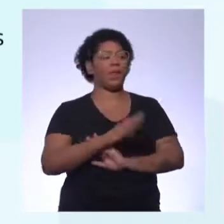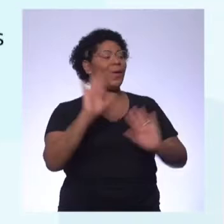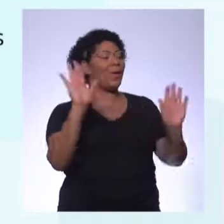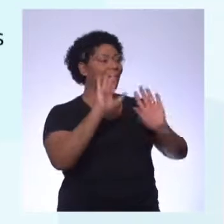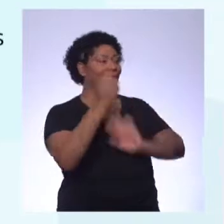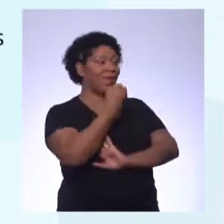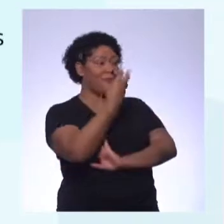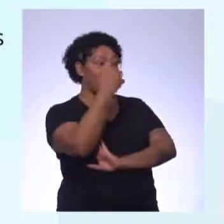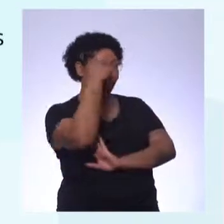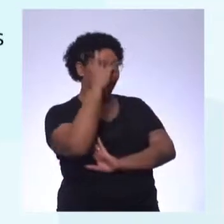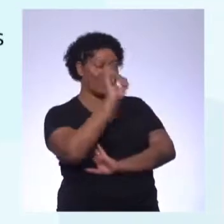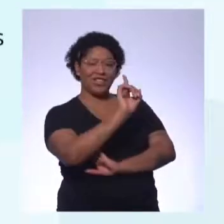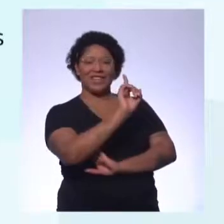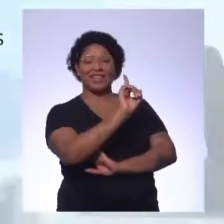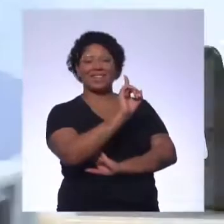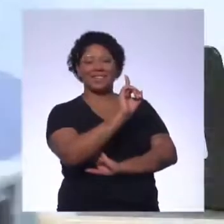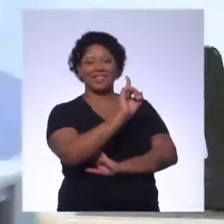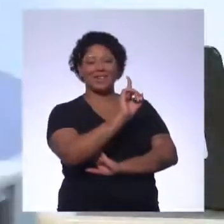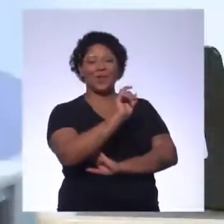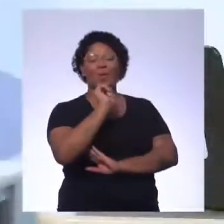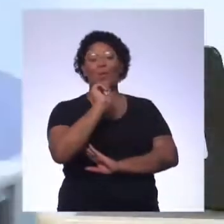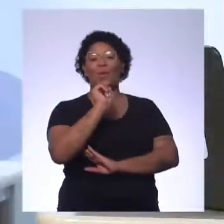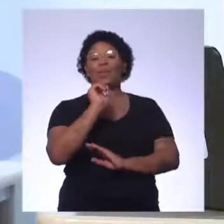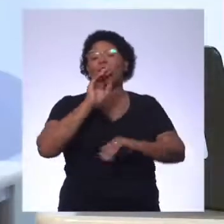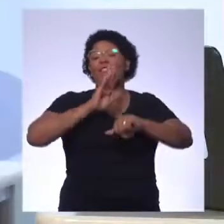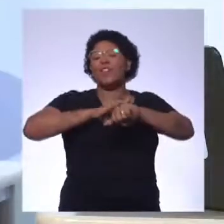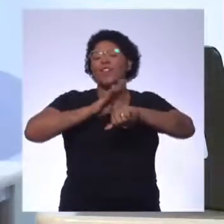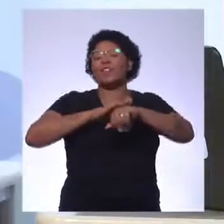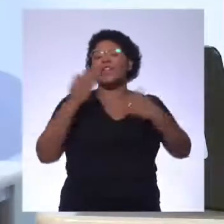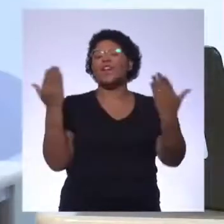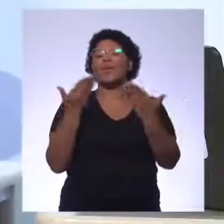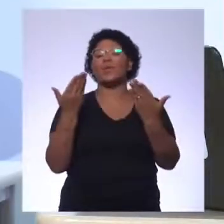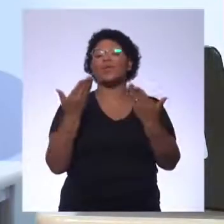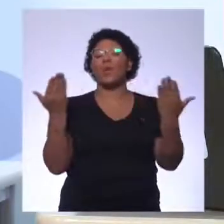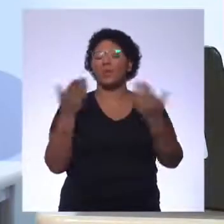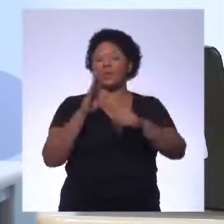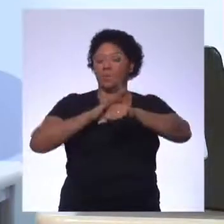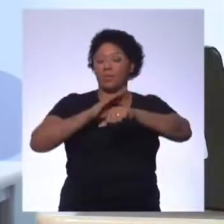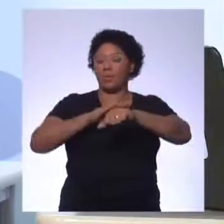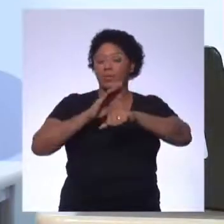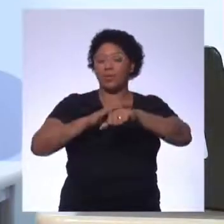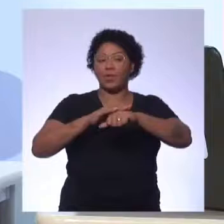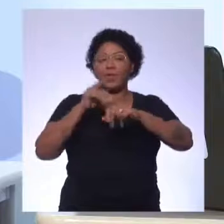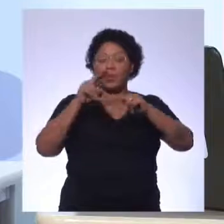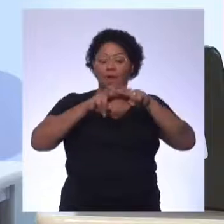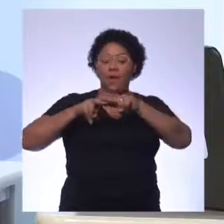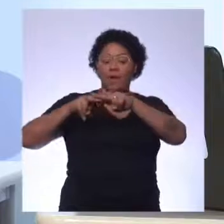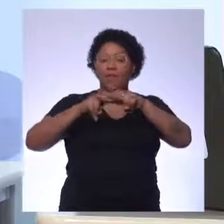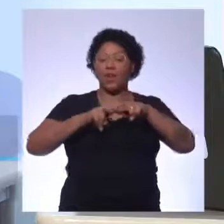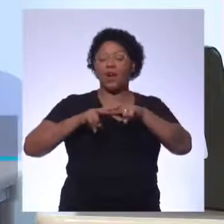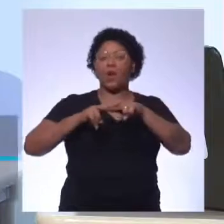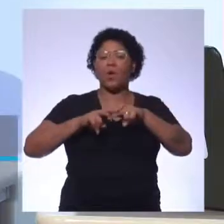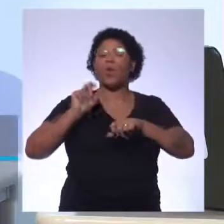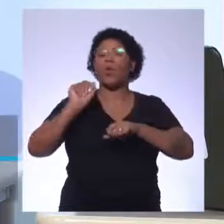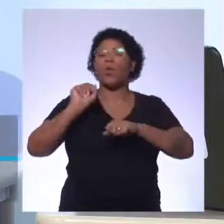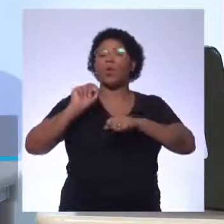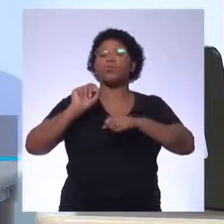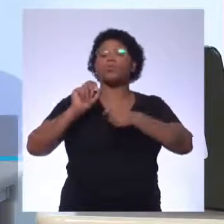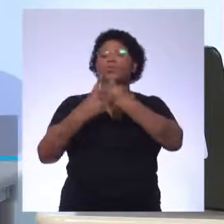bom dia a todos. O que faremos hoje? Hoje nós iremos rever quais são as funções dos verbos,